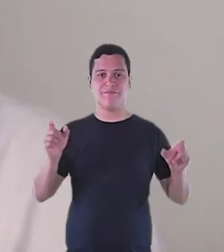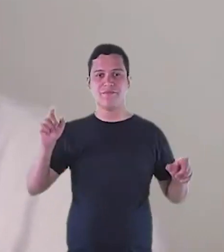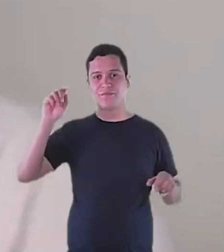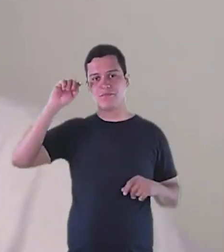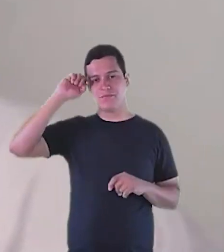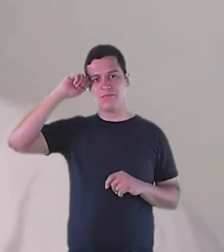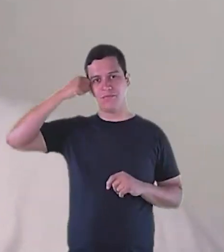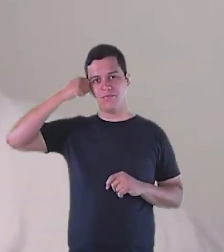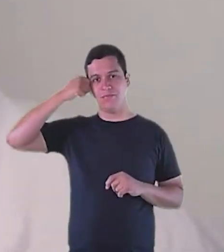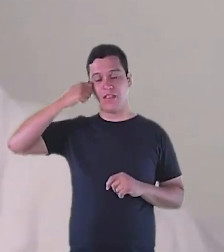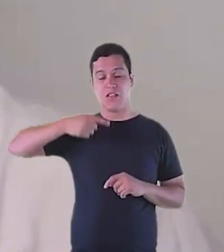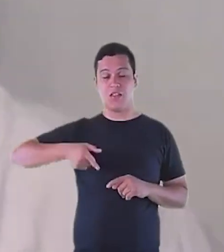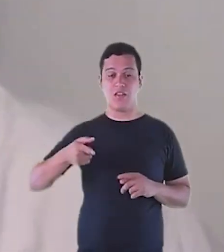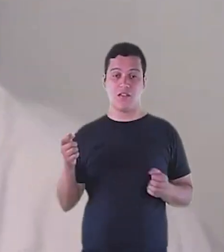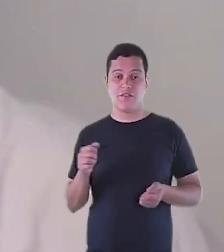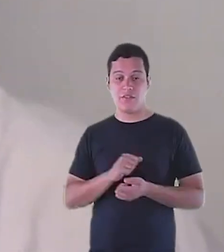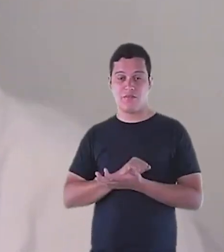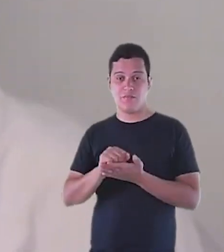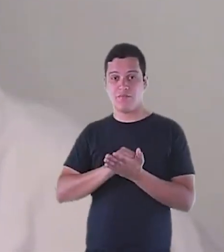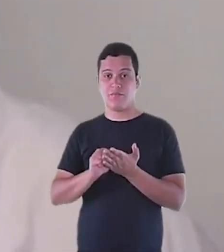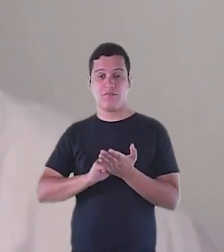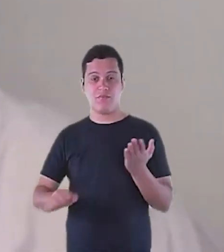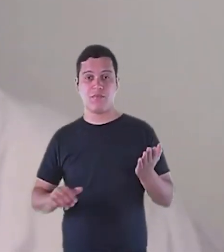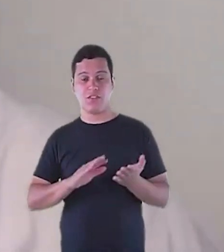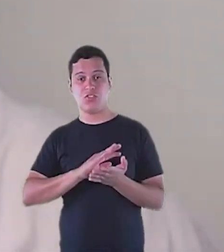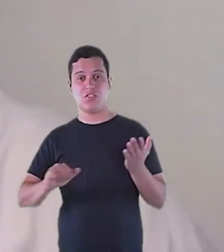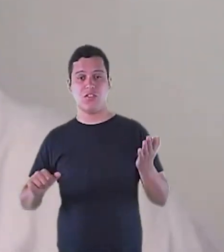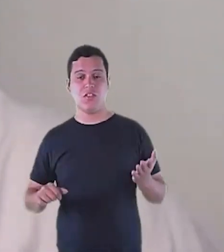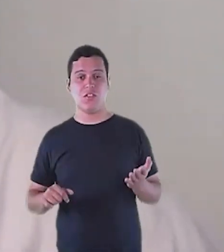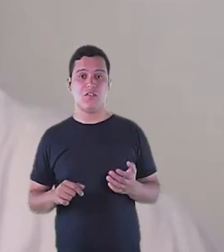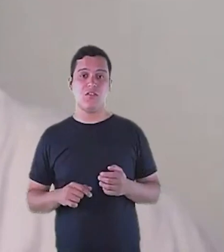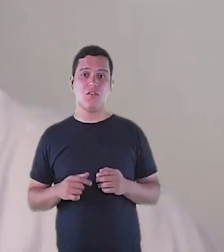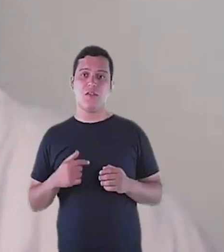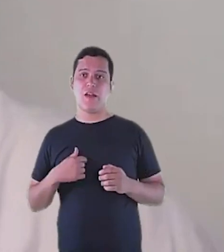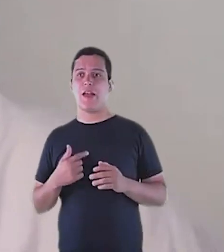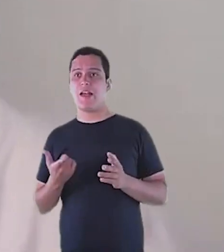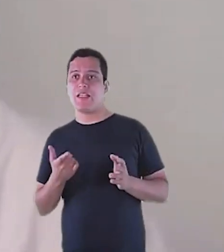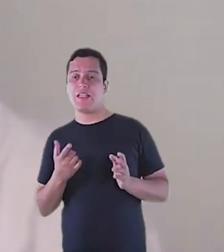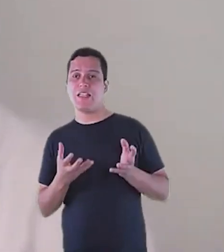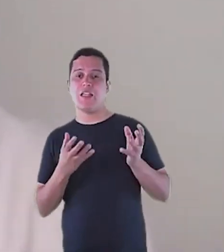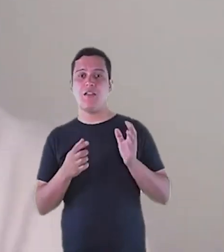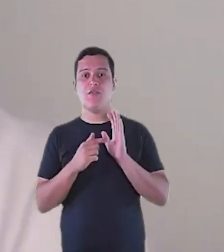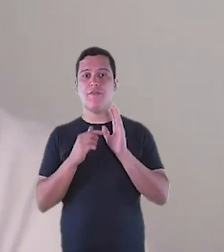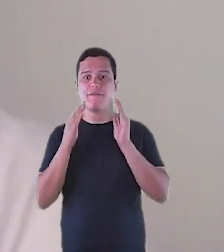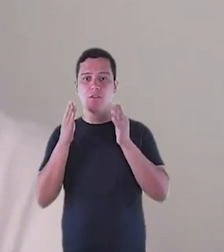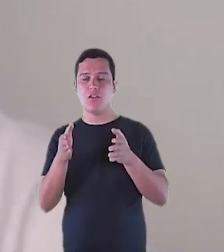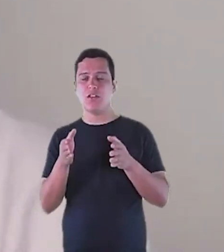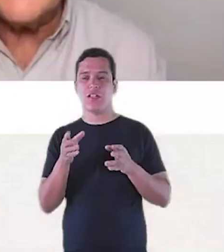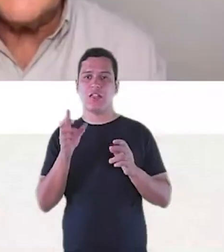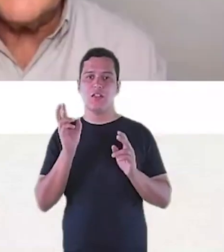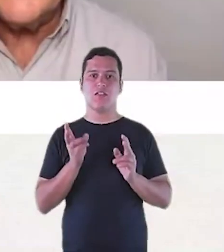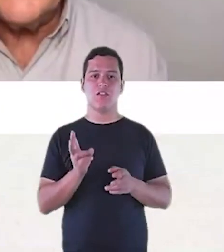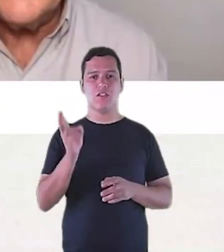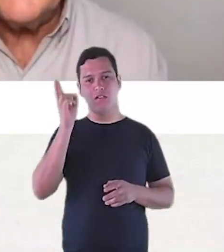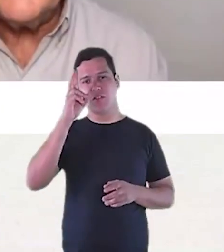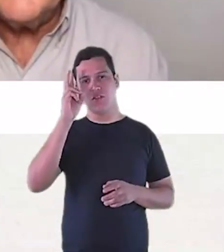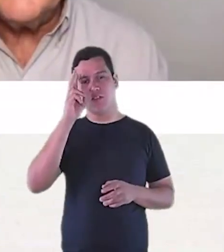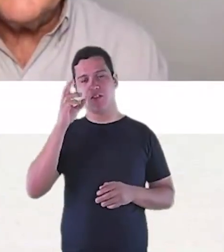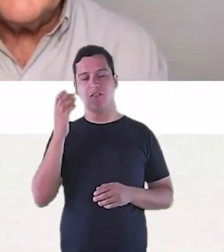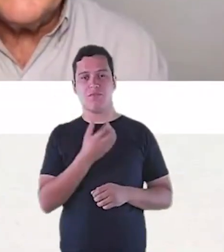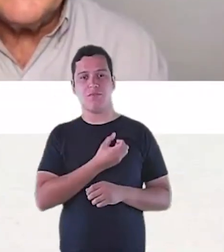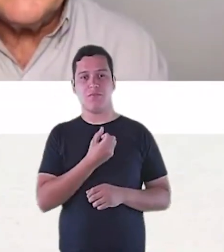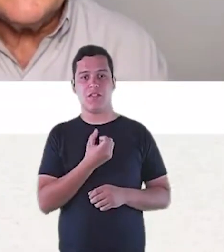forma proposital, em favor de uma narrativa branca e eurocêntrica. Pergunta, me